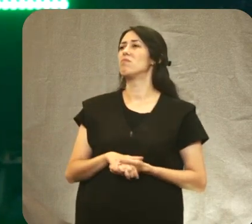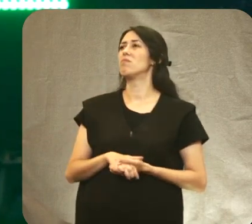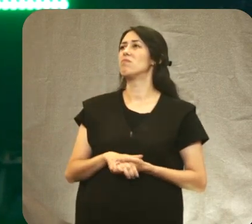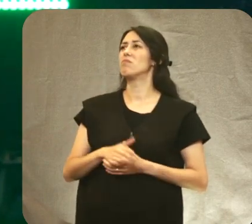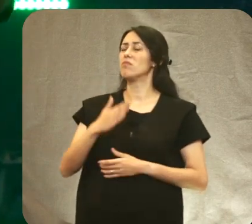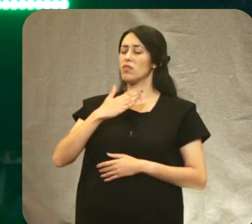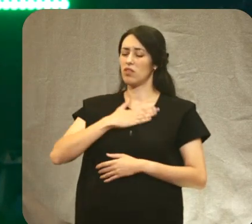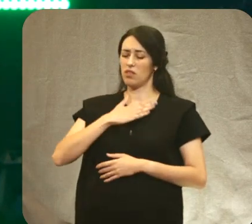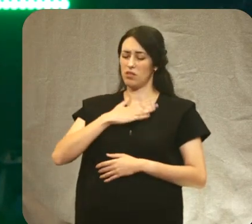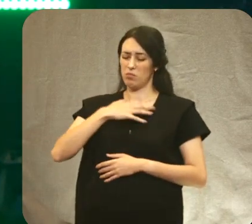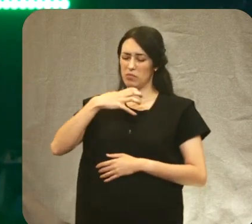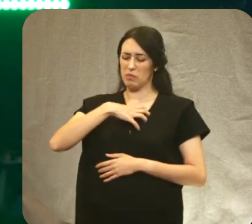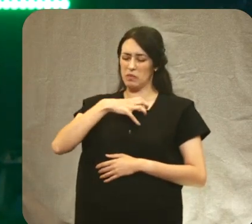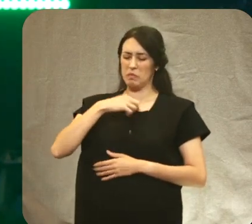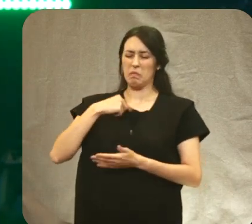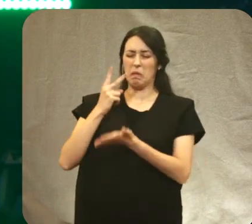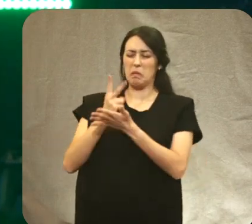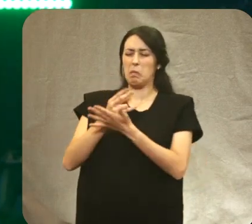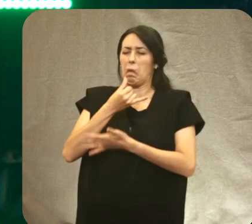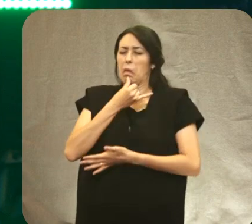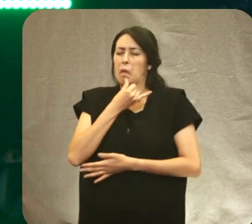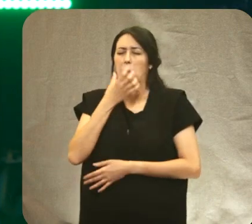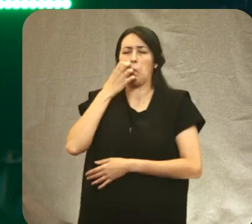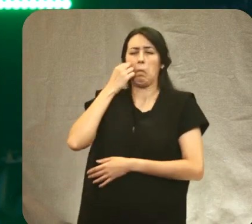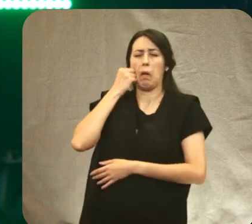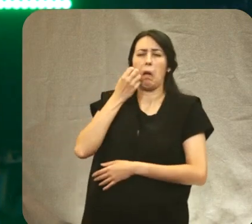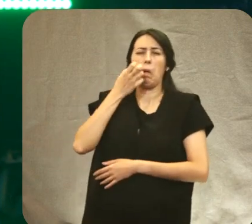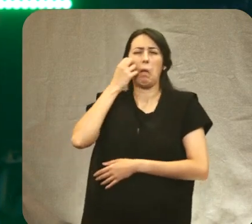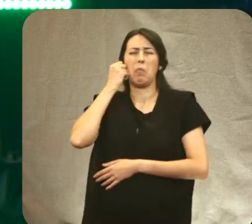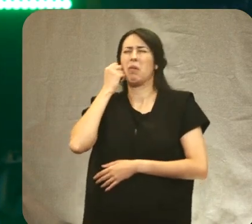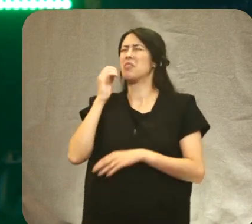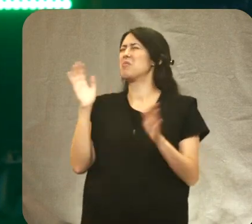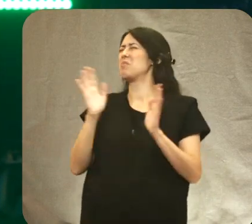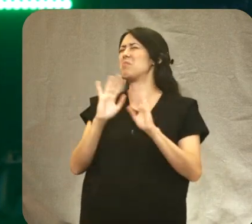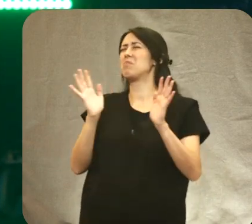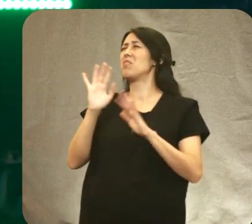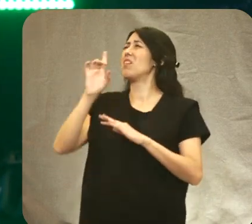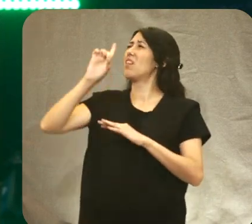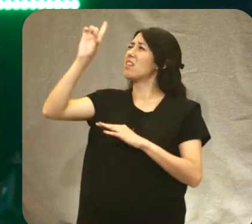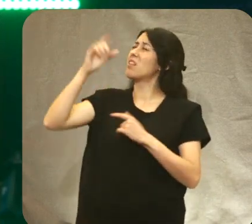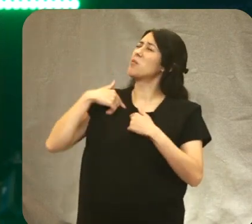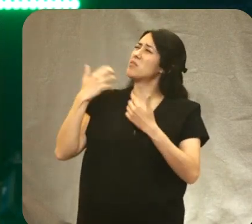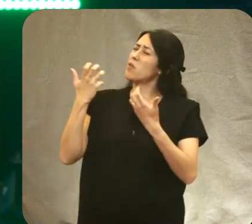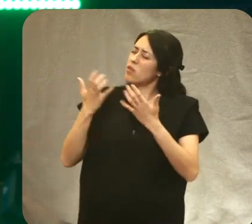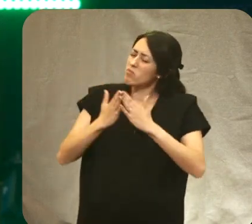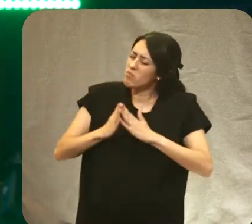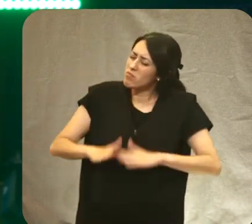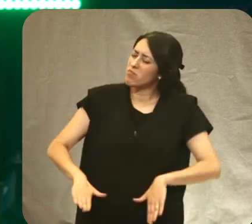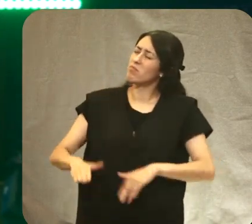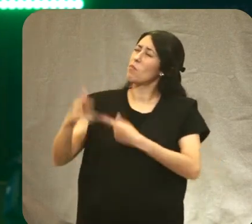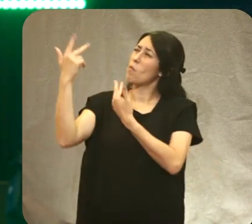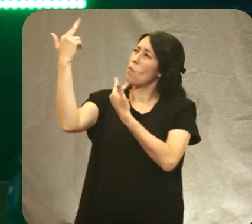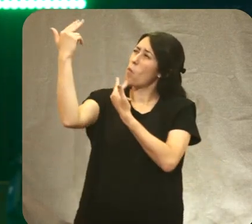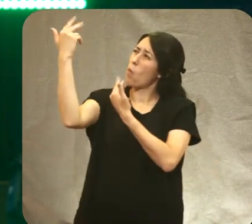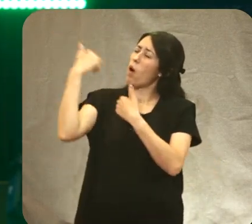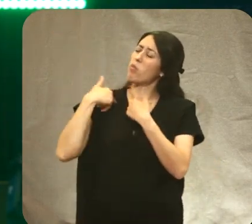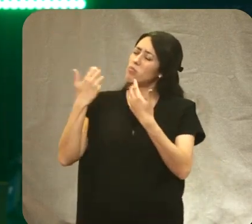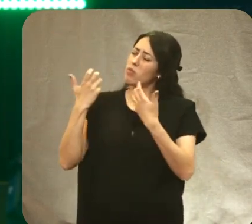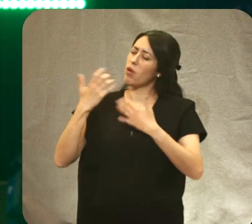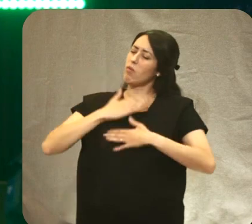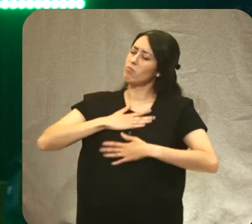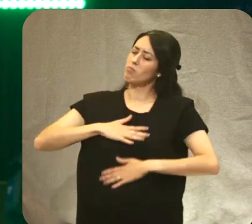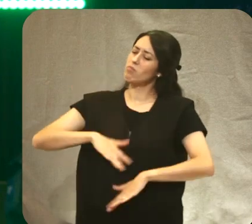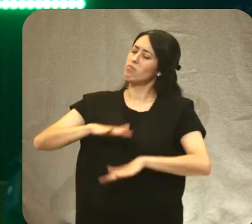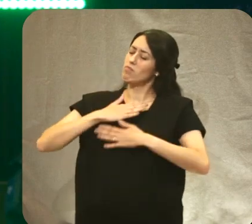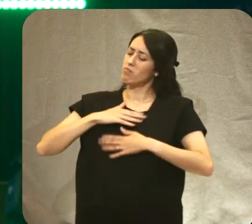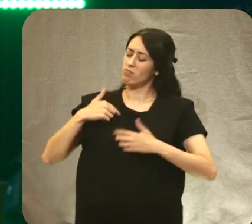o meu constante ressentimento. Deus, eu quero ser humilde, eu quero ser manso, eu quero